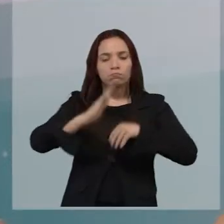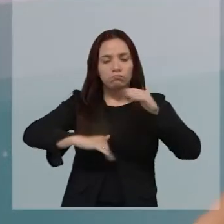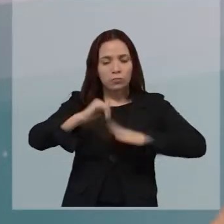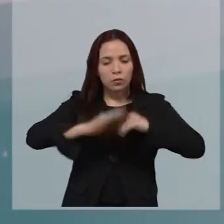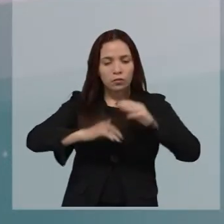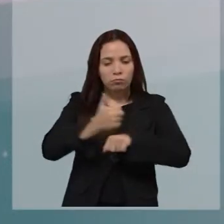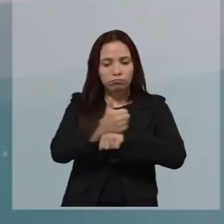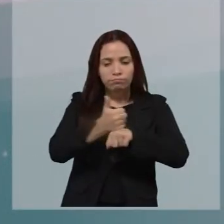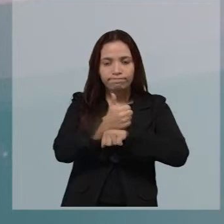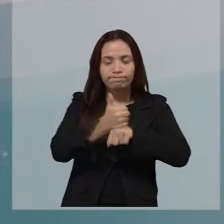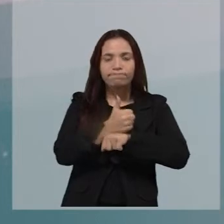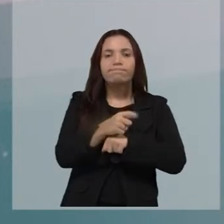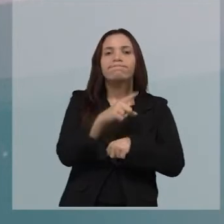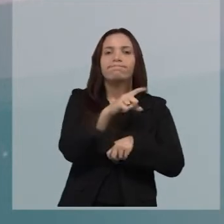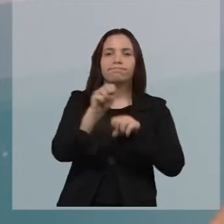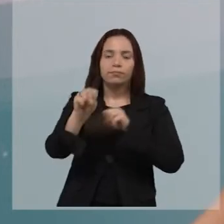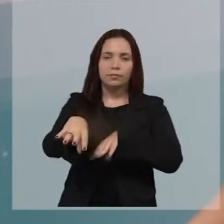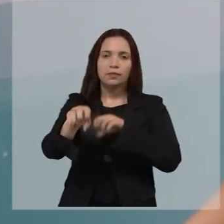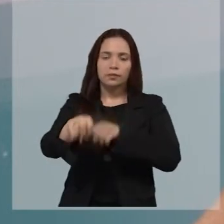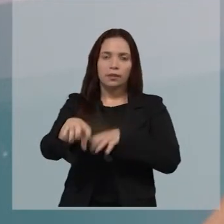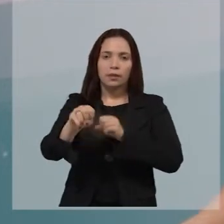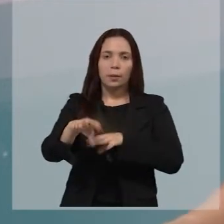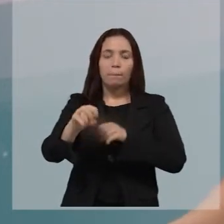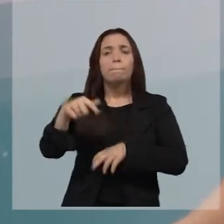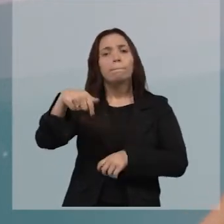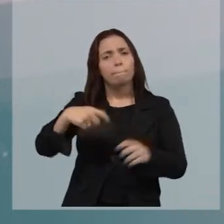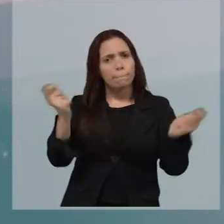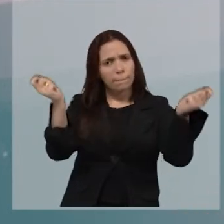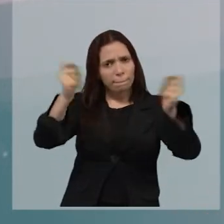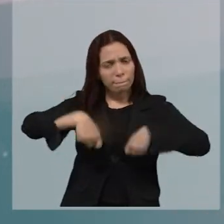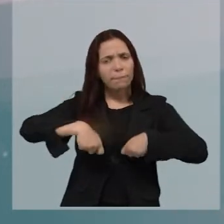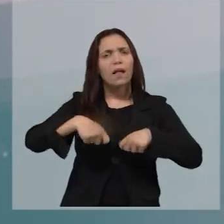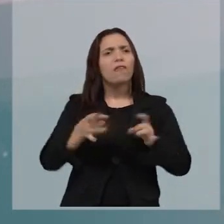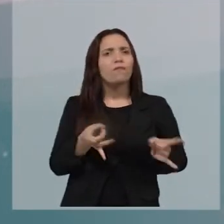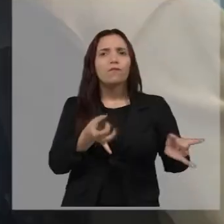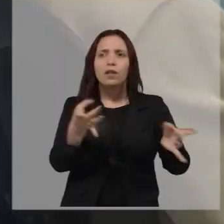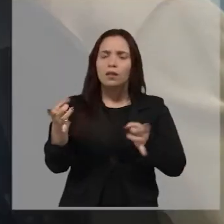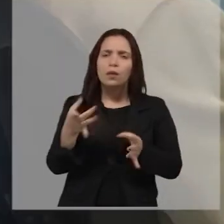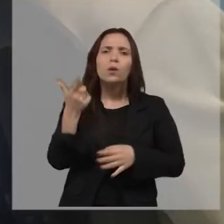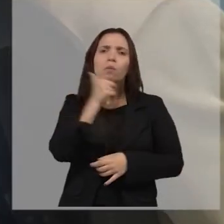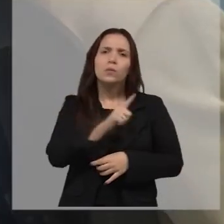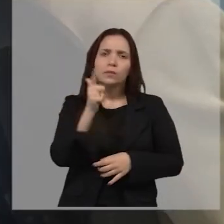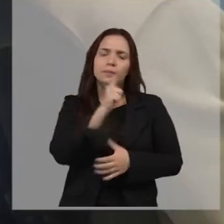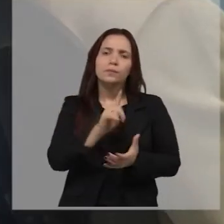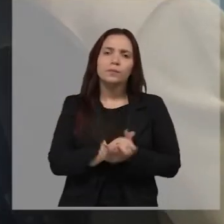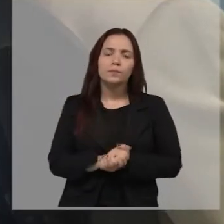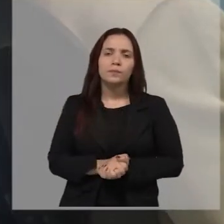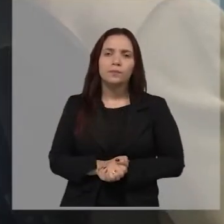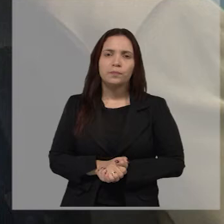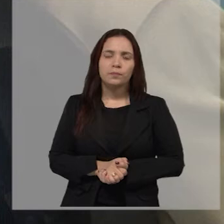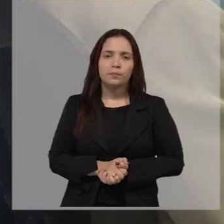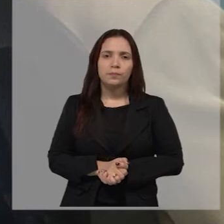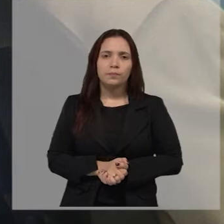uma profissionalização. Uma produção de arte mesmo. Aqui fora produto, é possível produto, vender né? e ter qualidade. Isso.